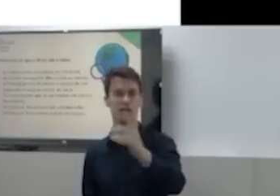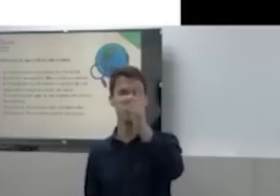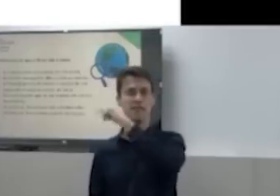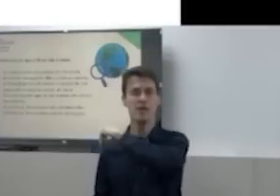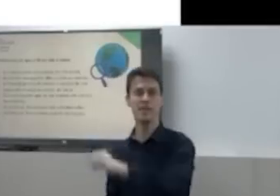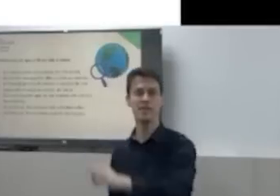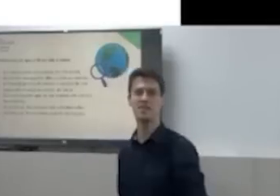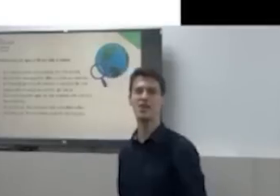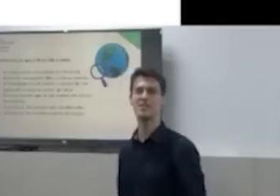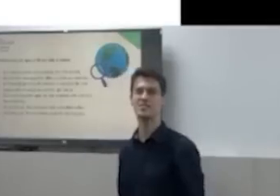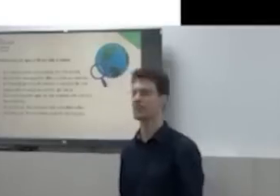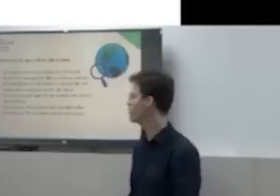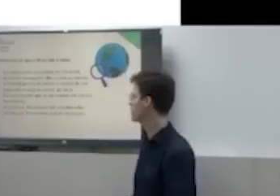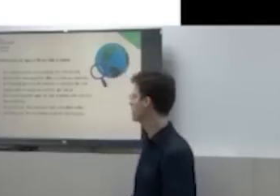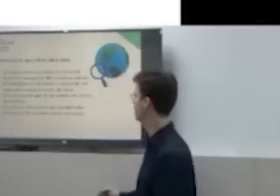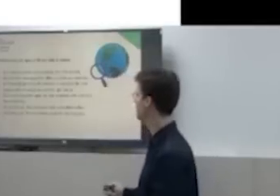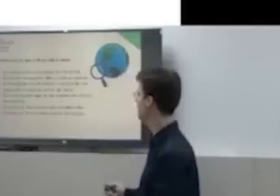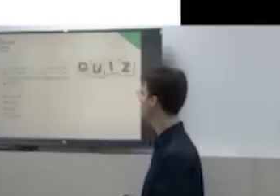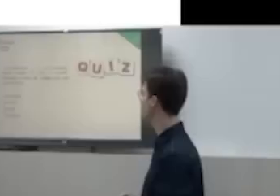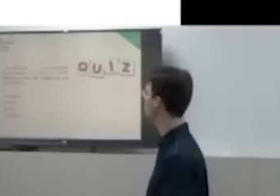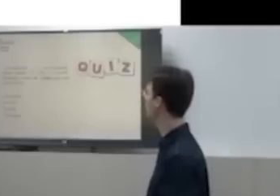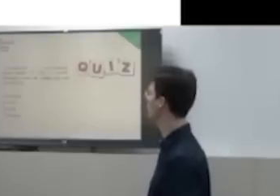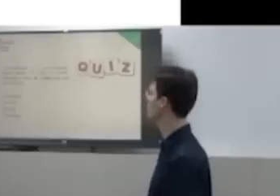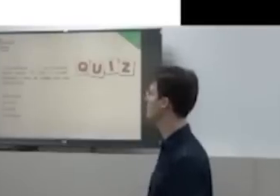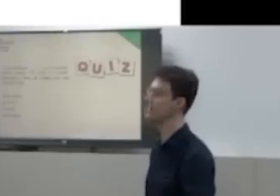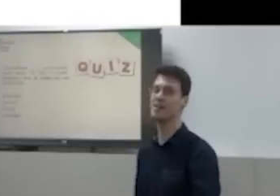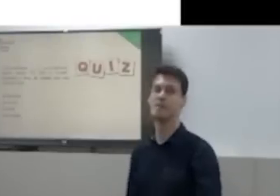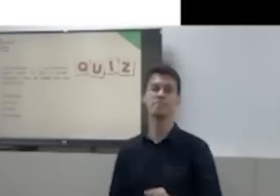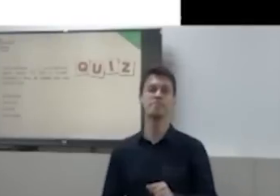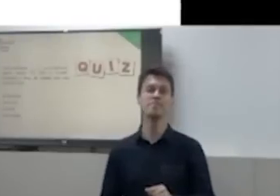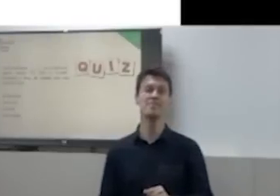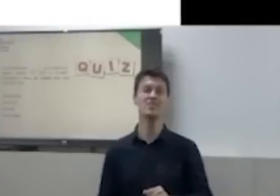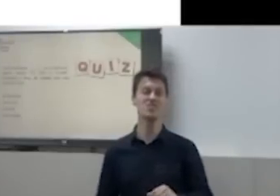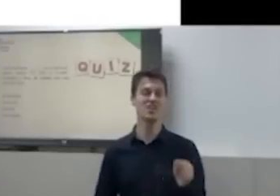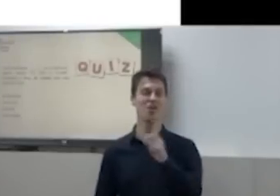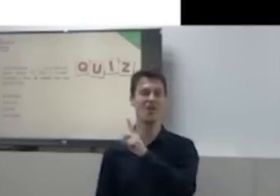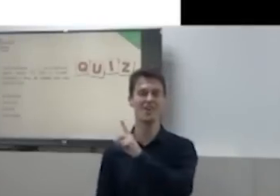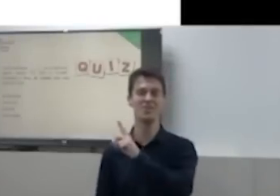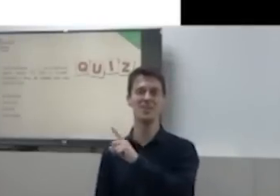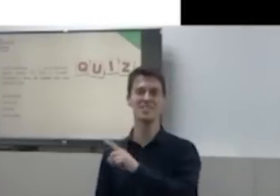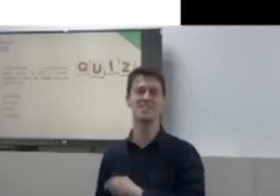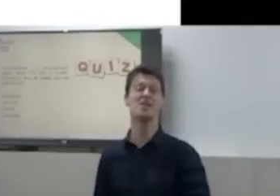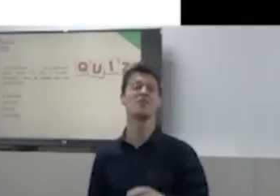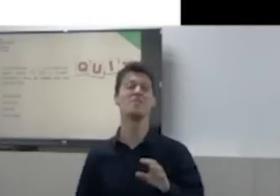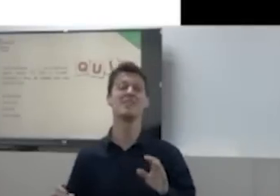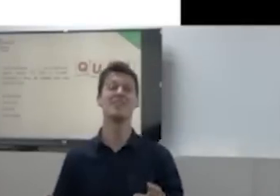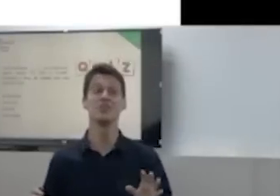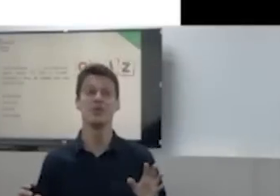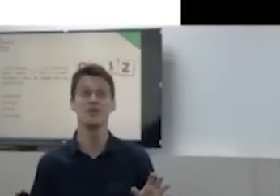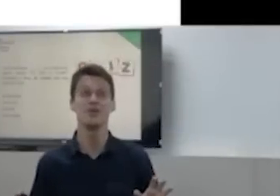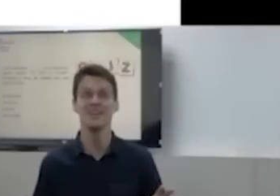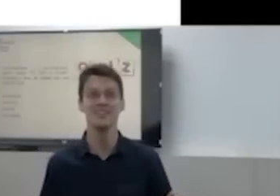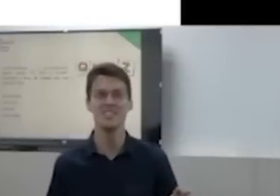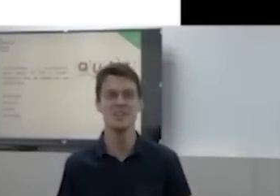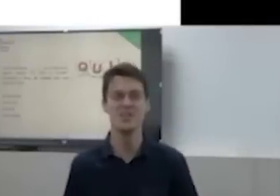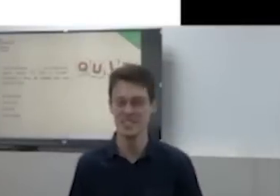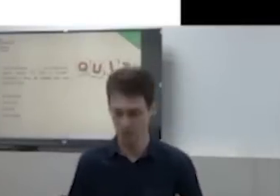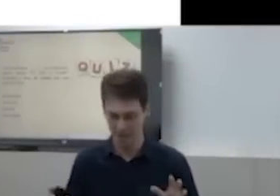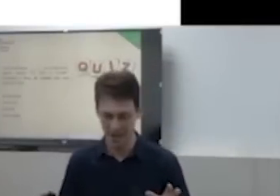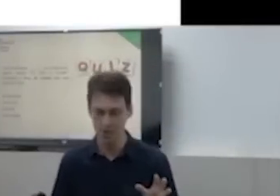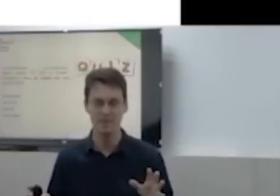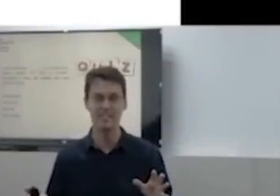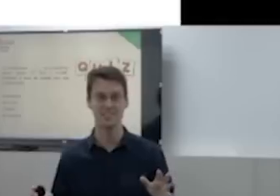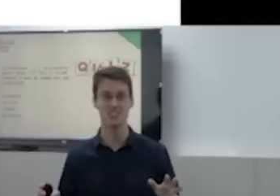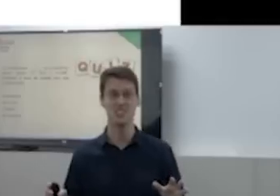esta curvatura. Vamos lá na sequência? Quero mostrar para vocês mais algumas coisas. Chegou a hora do quiz. Fabiano, eu tô adorando